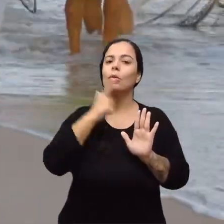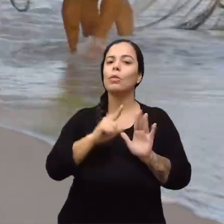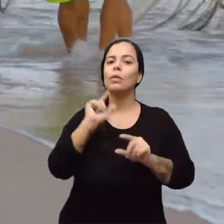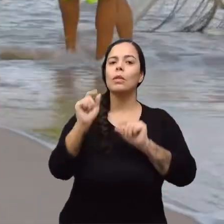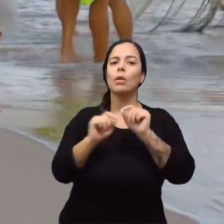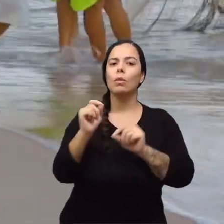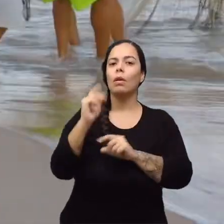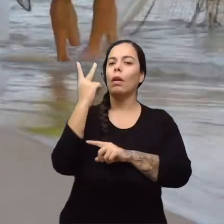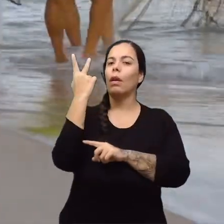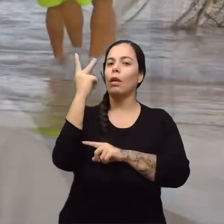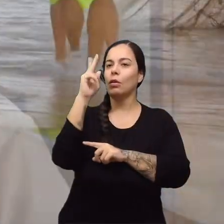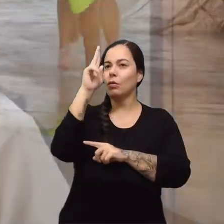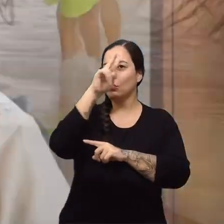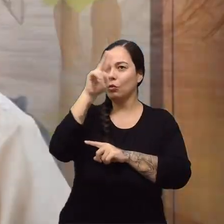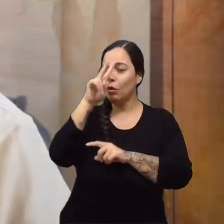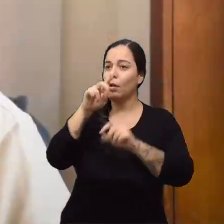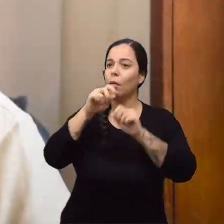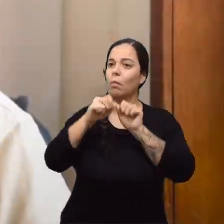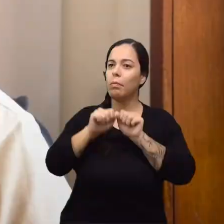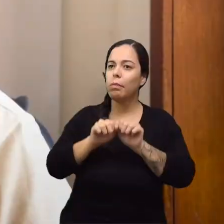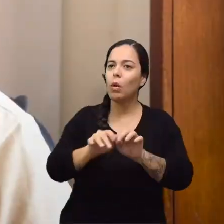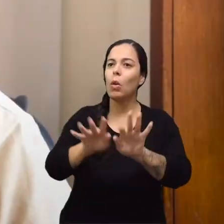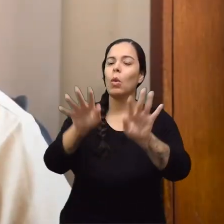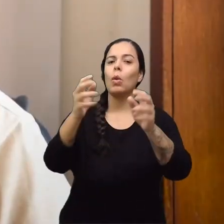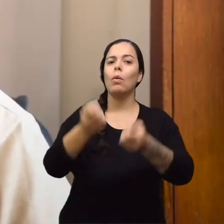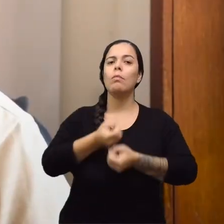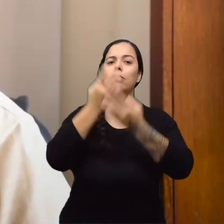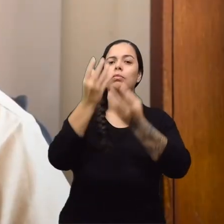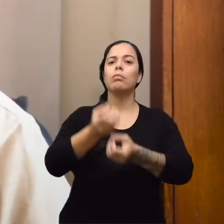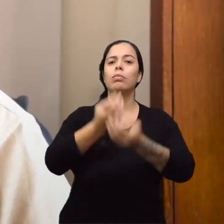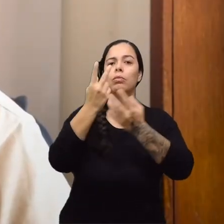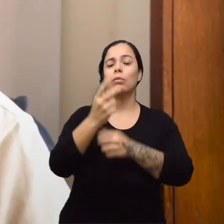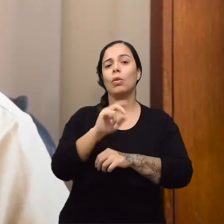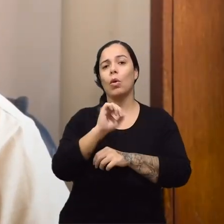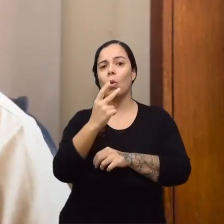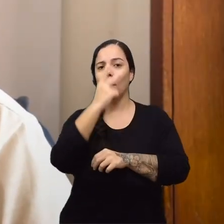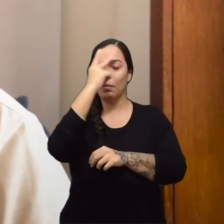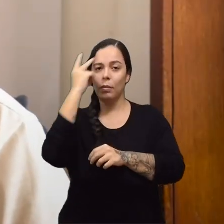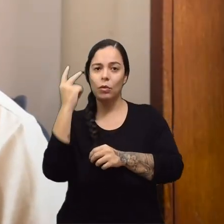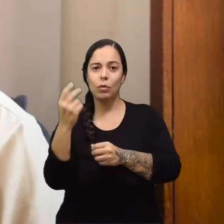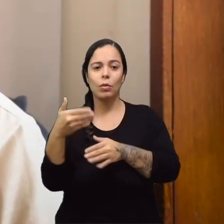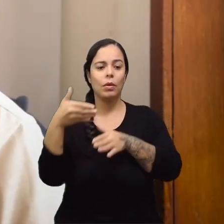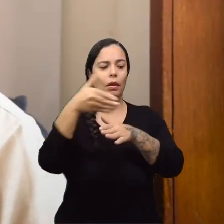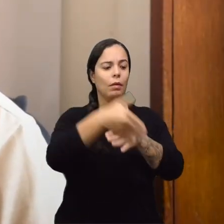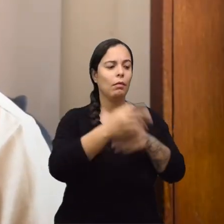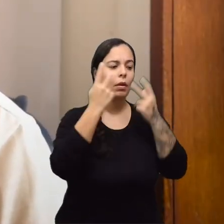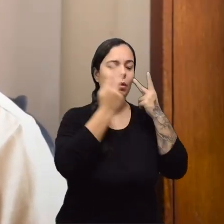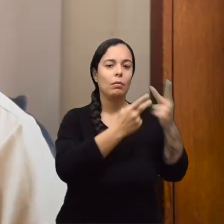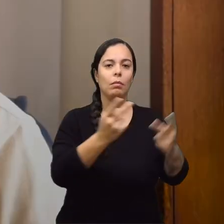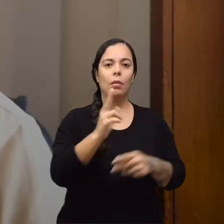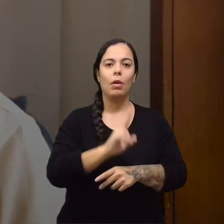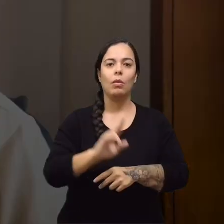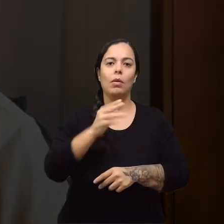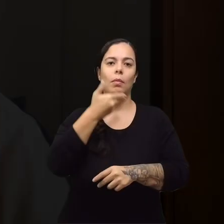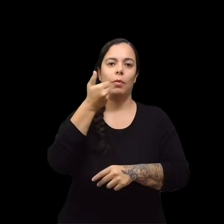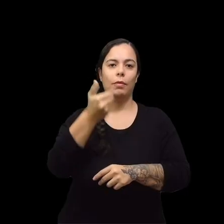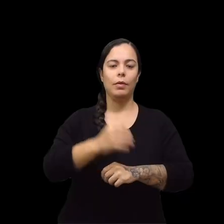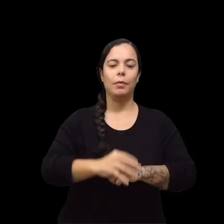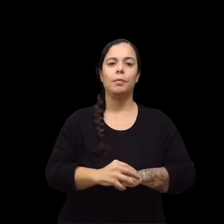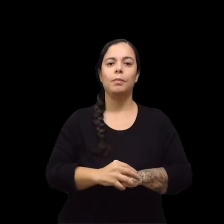gente consiga trazer essa história para toda a comunidade e todas as pessoas que venham usar a nossa unidade aqui de